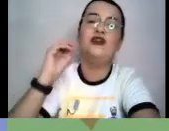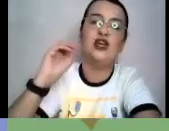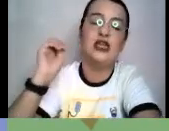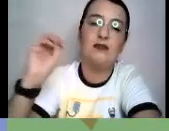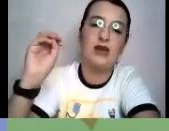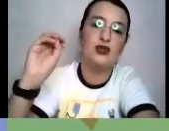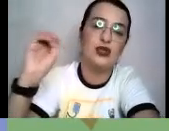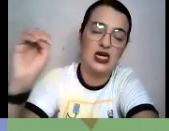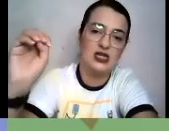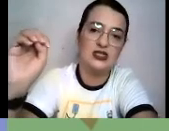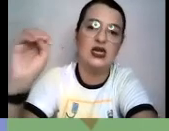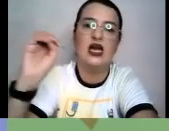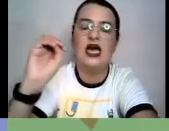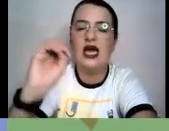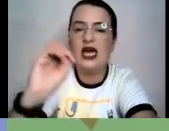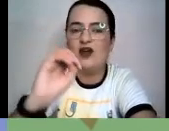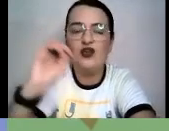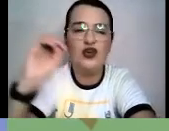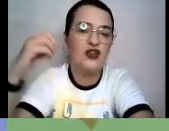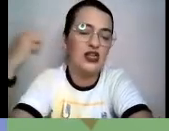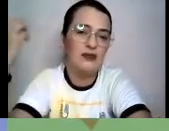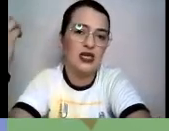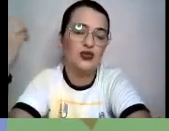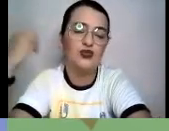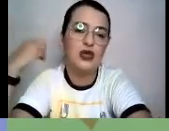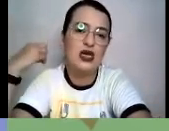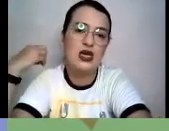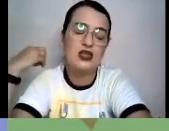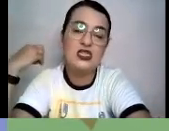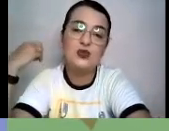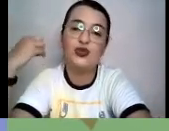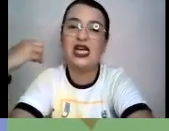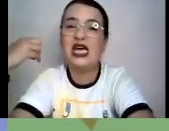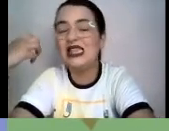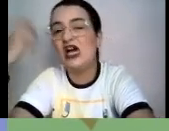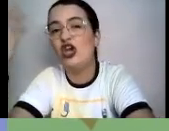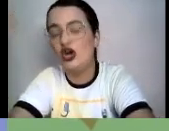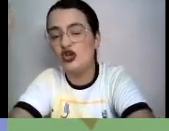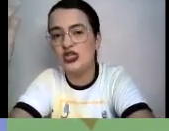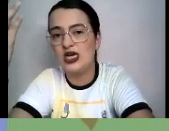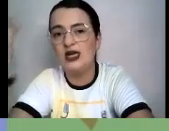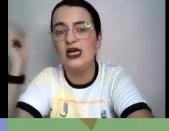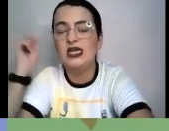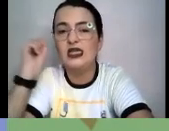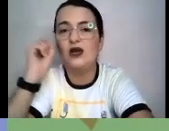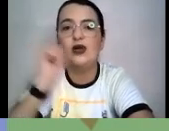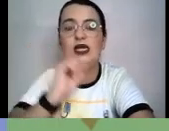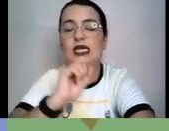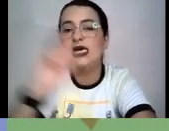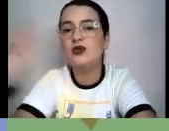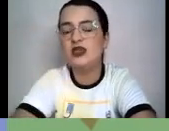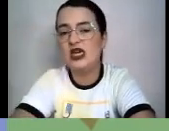que o enfrentamento deles foi um enfrentamento disputa ideológica.